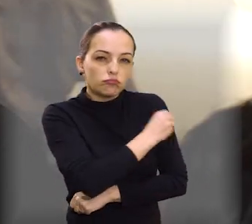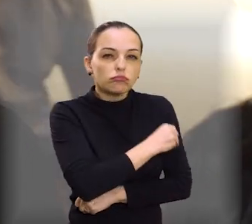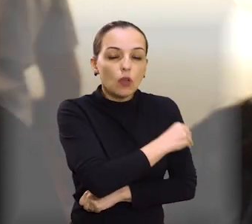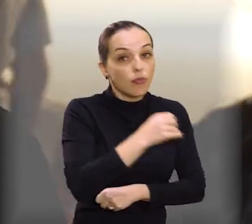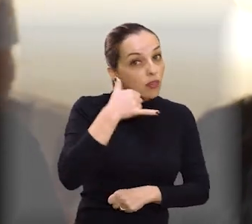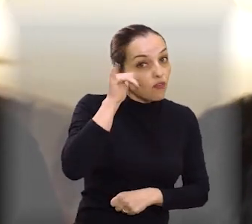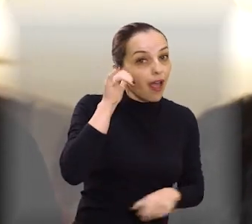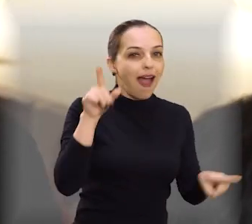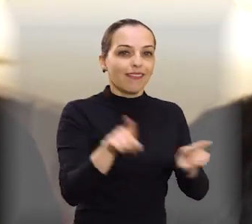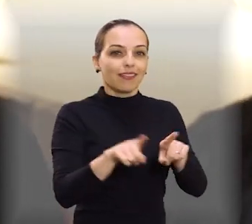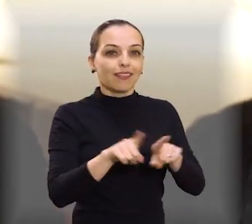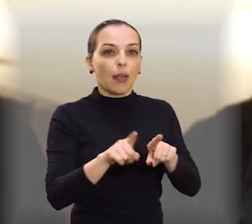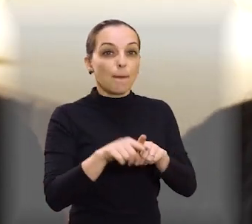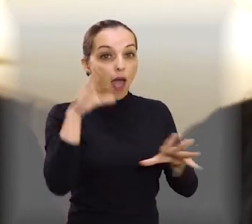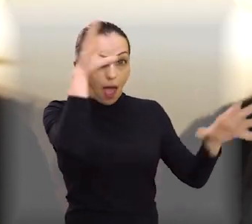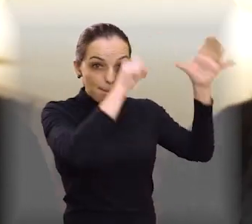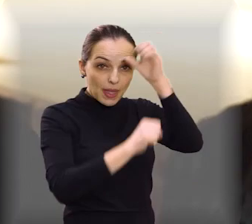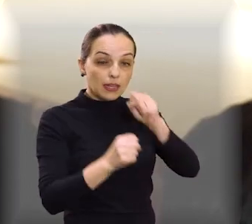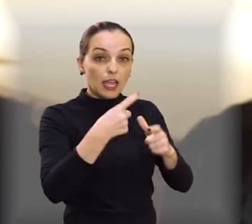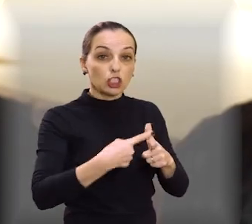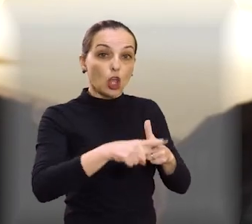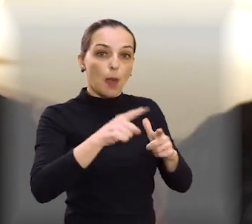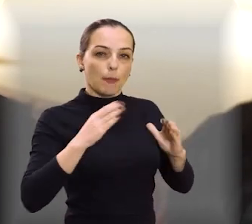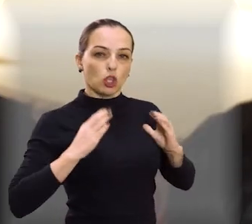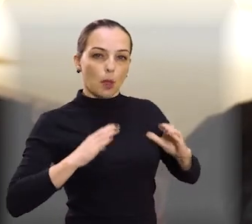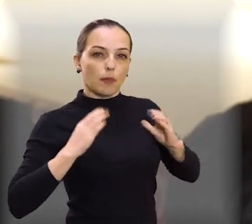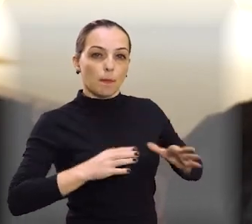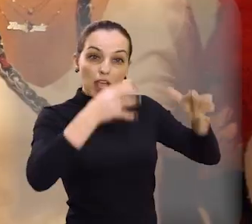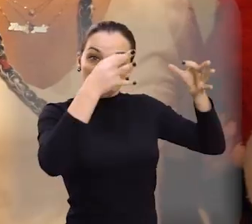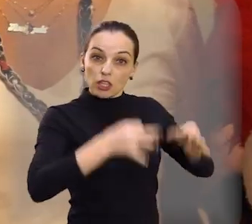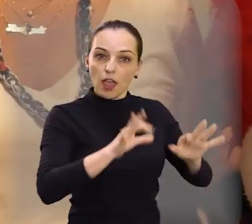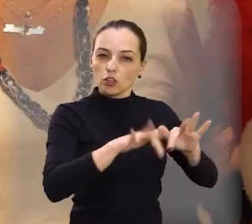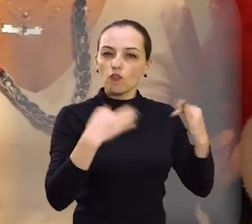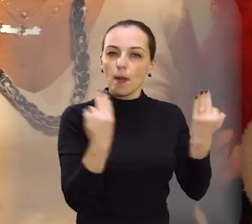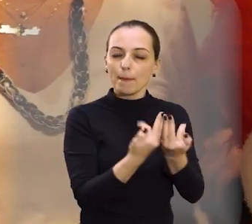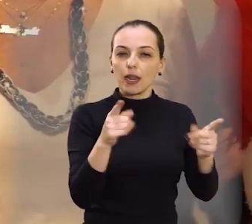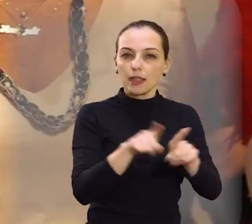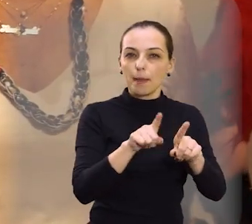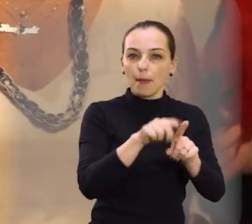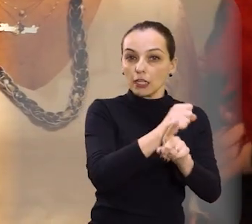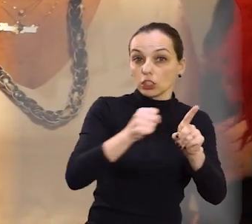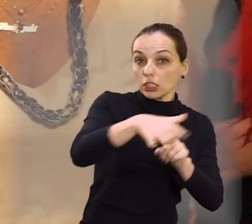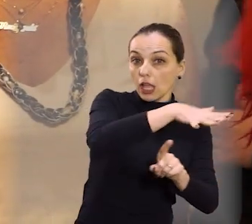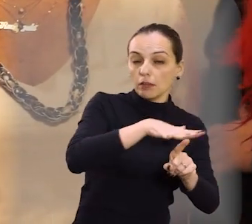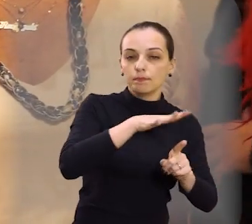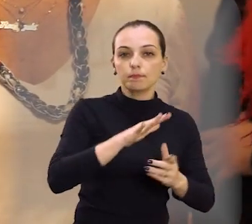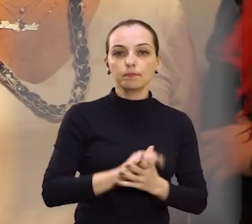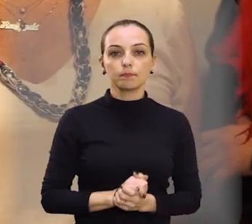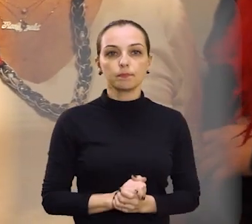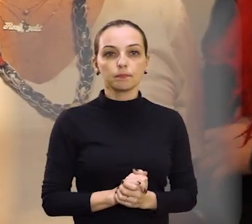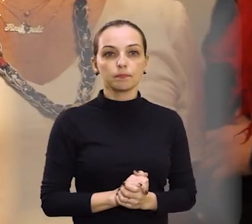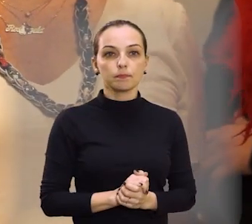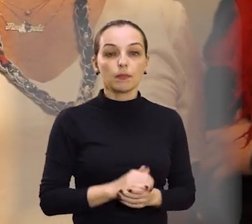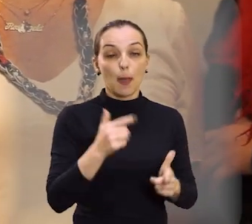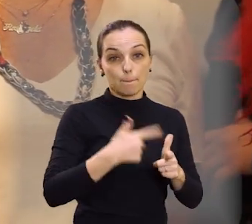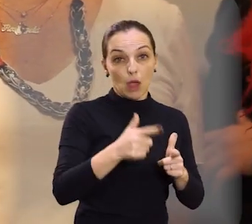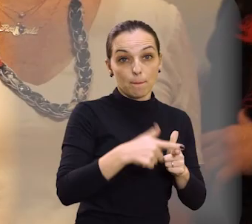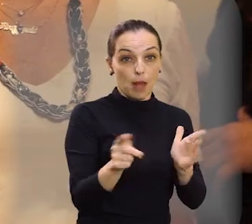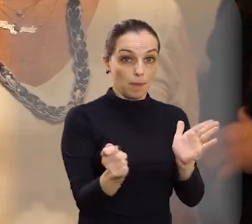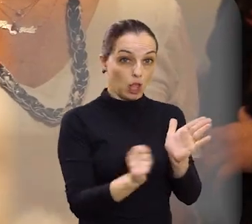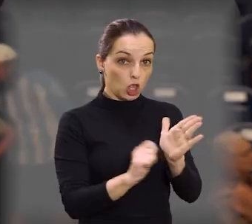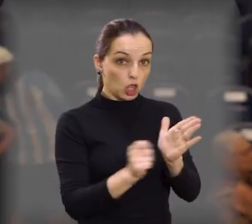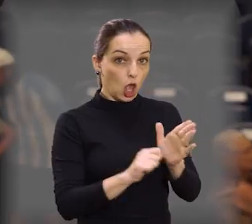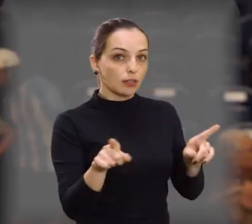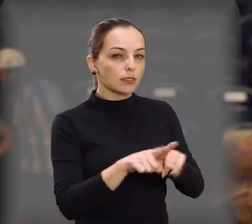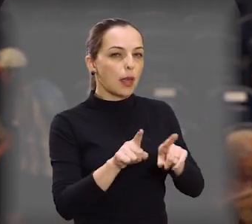aprender a como se comportar na sociedade e com a família. É muito gratificante. Minha filha se formou, eu espero que o Brian também faça